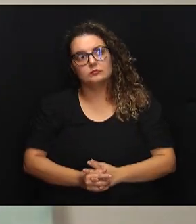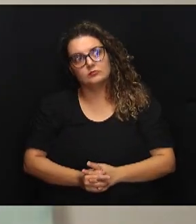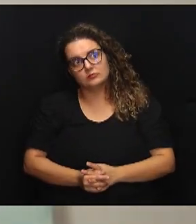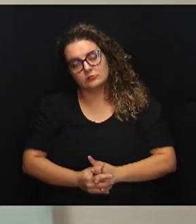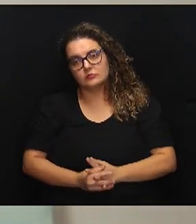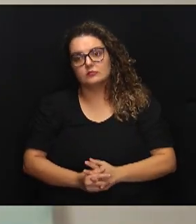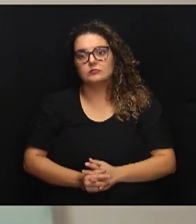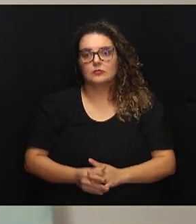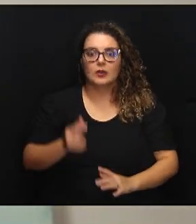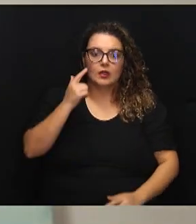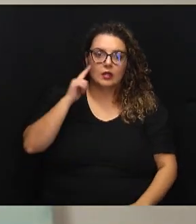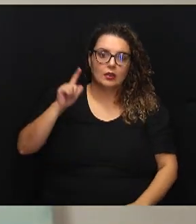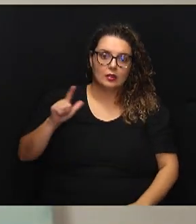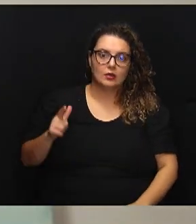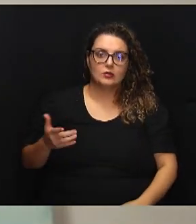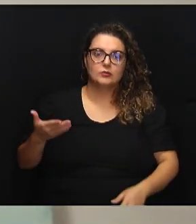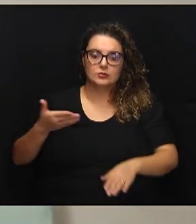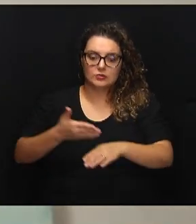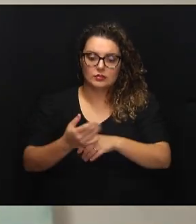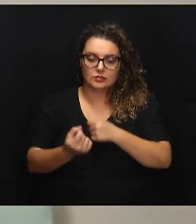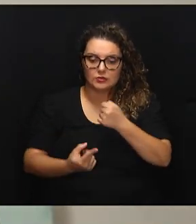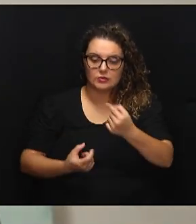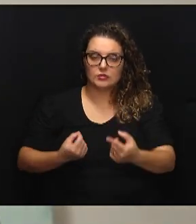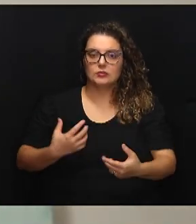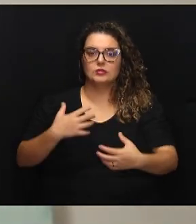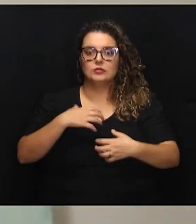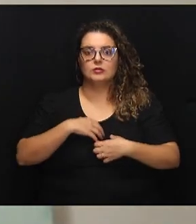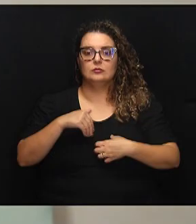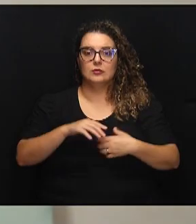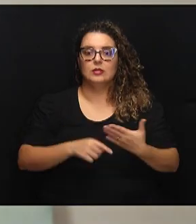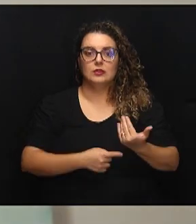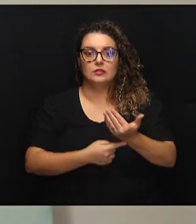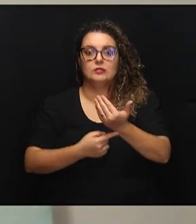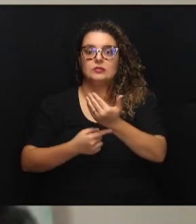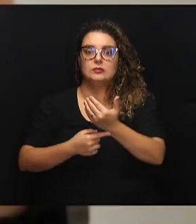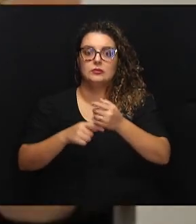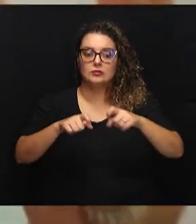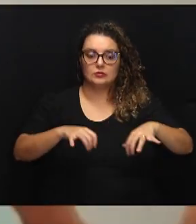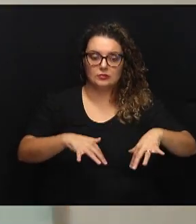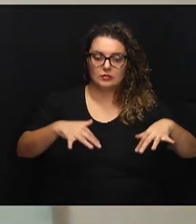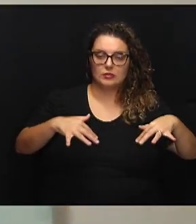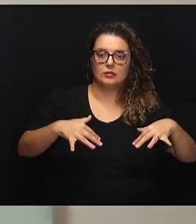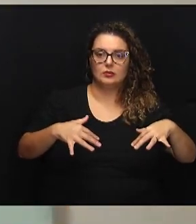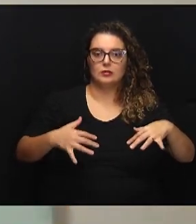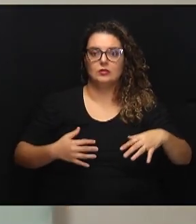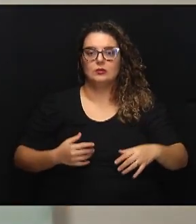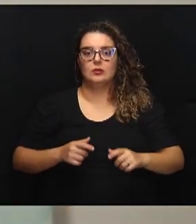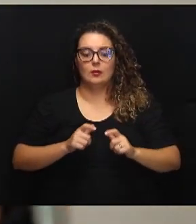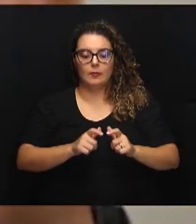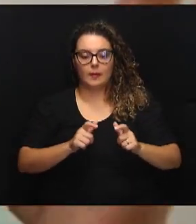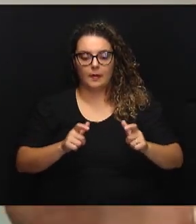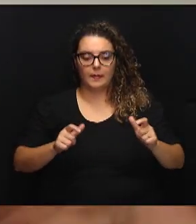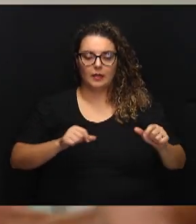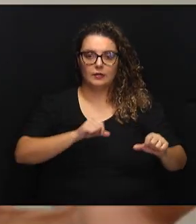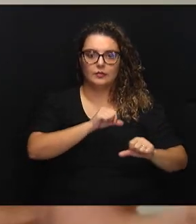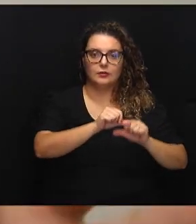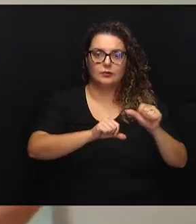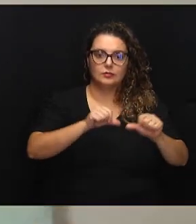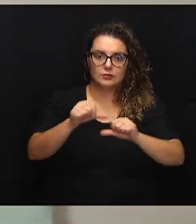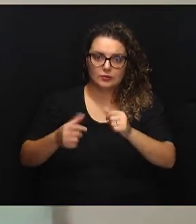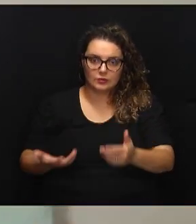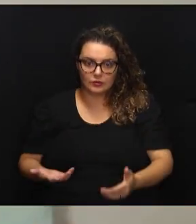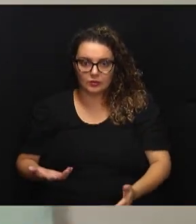que a gente vai ter que introduzir de alguma forma mais tecnologia aos estádios, né, como vem crescendo já essa mudança